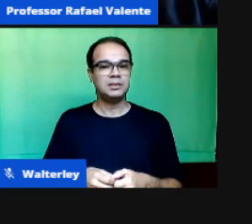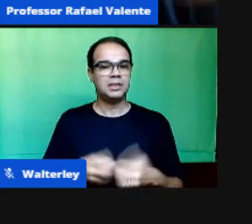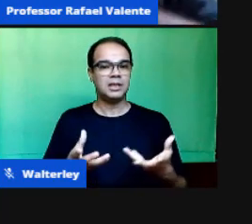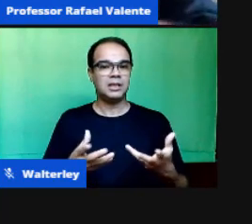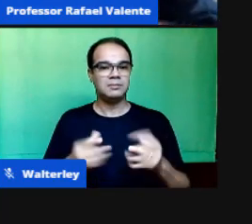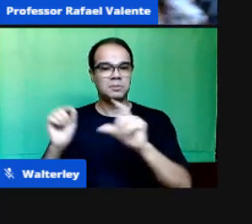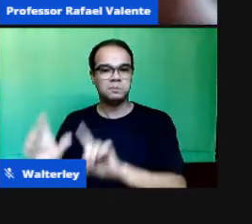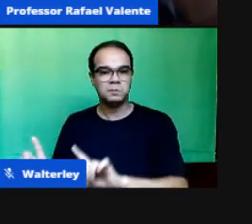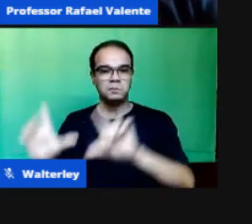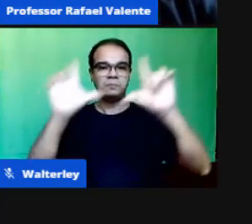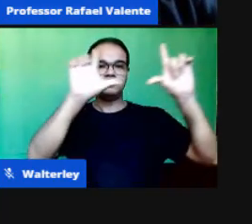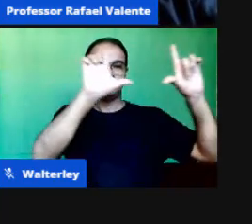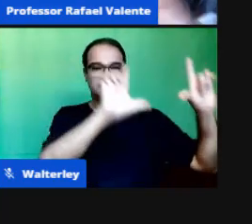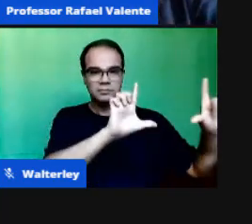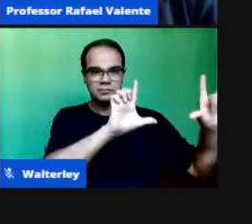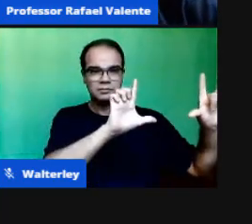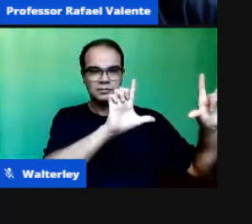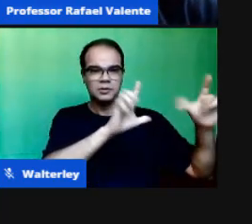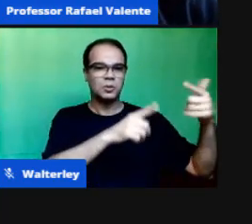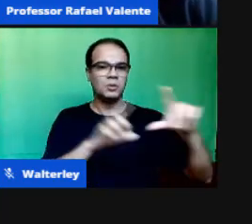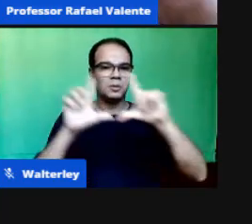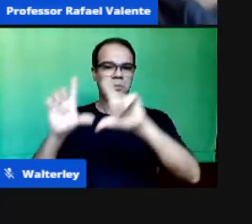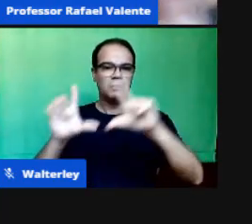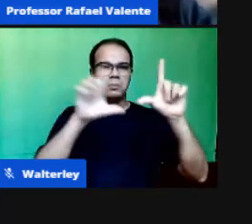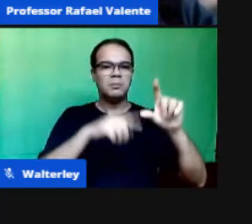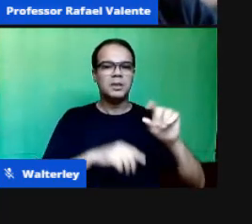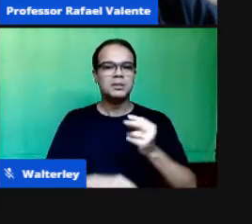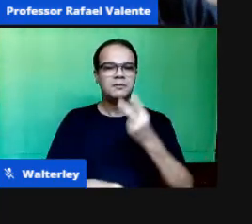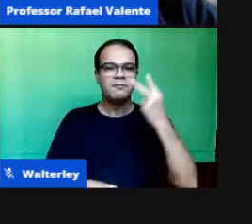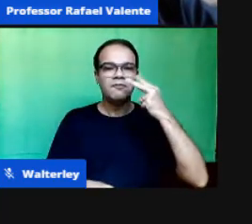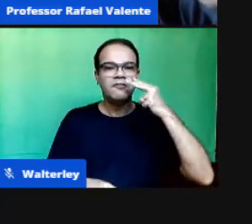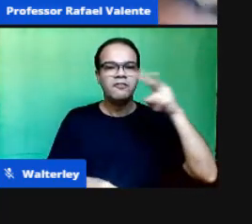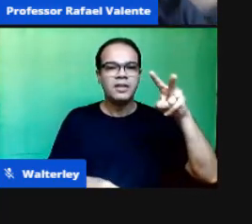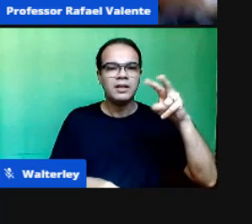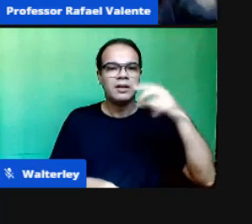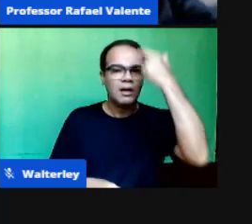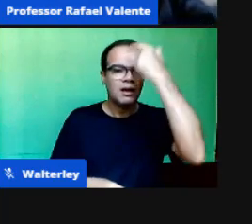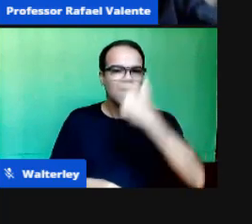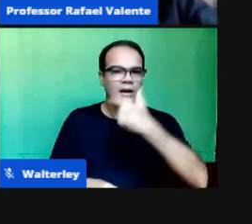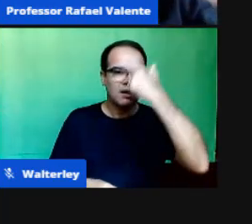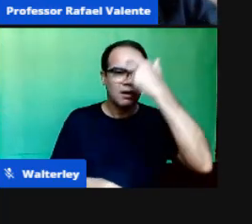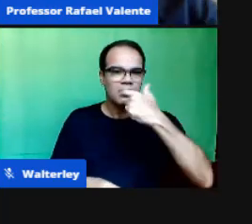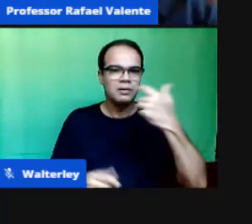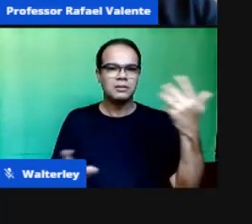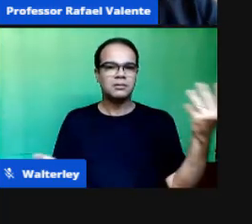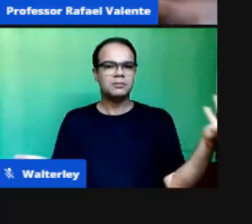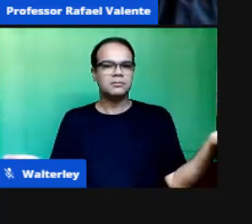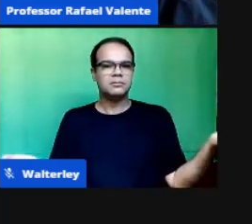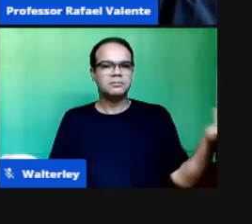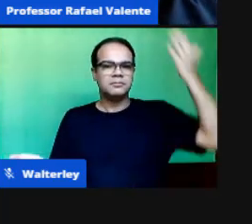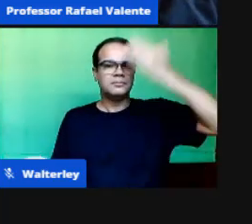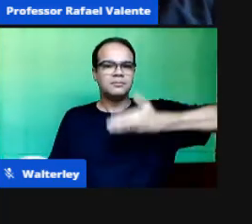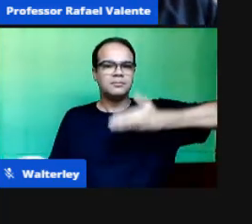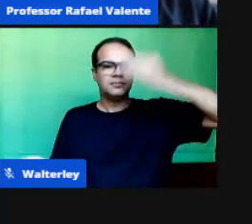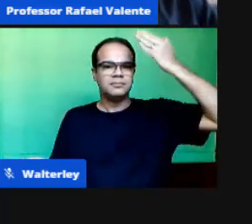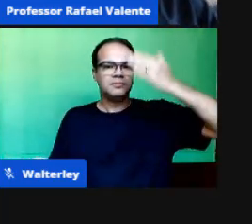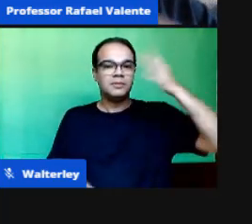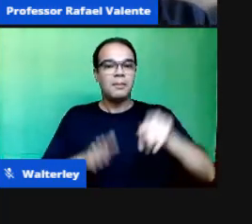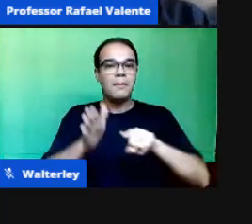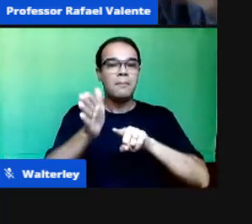slide aberto aqui, não vejo o rosto dos meus alunos embaixo, eu faço um questionamento, como eu estou fazendo aqui